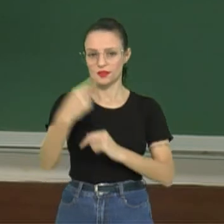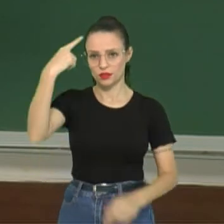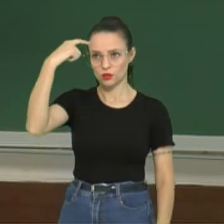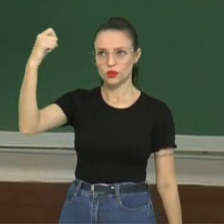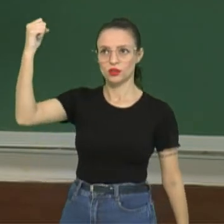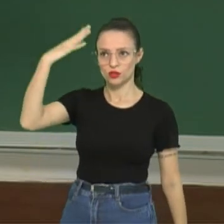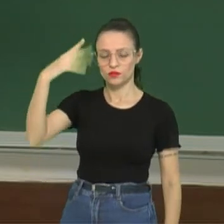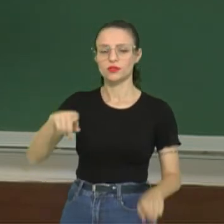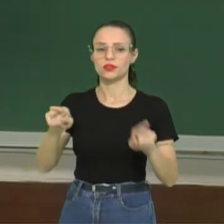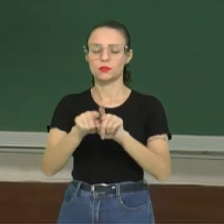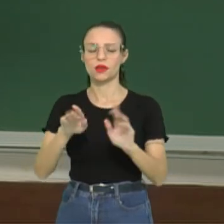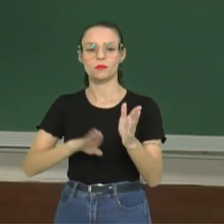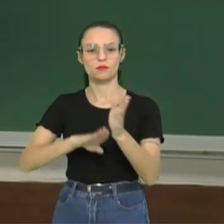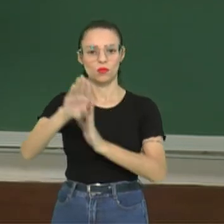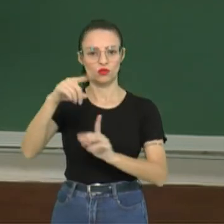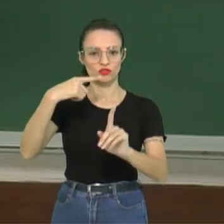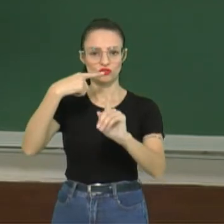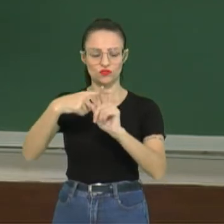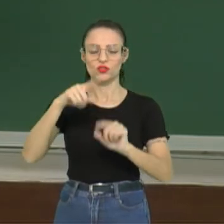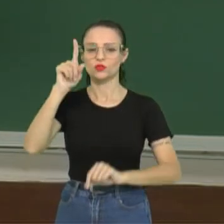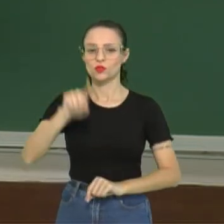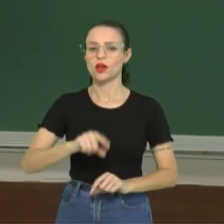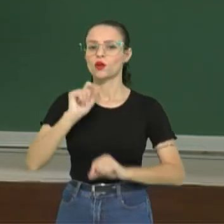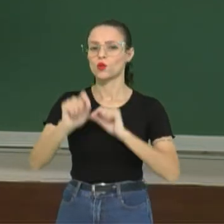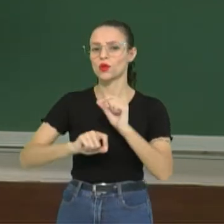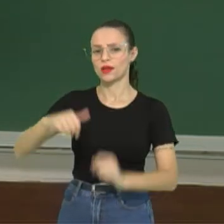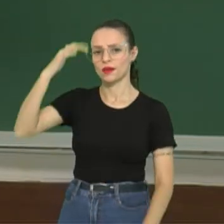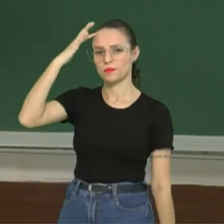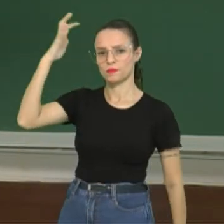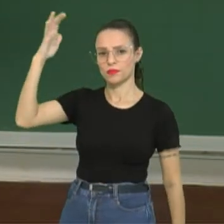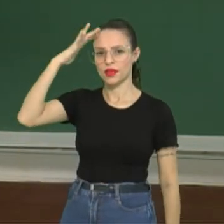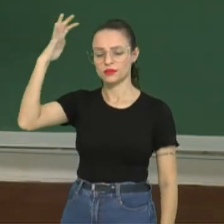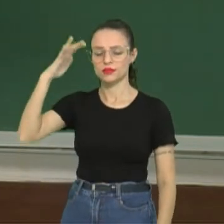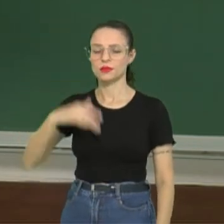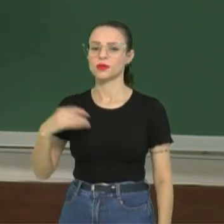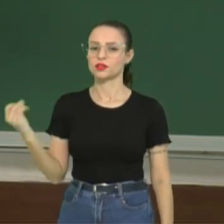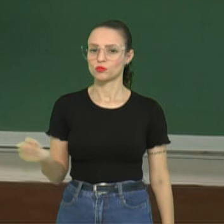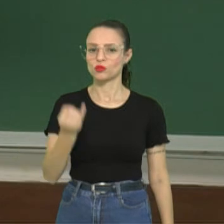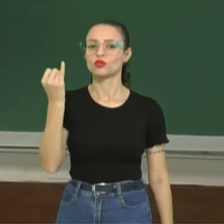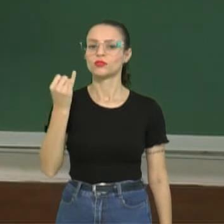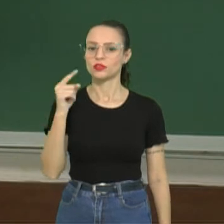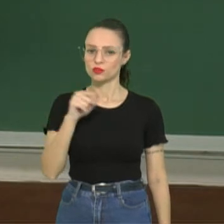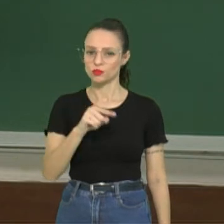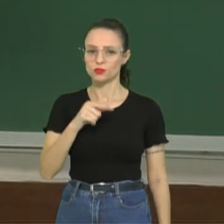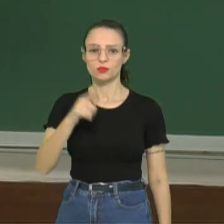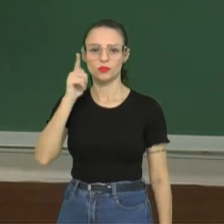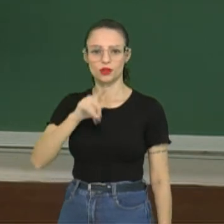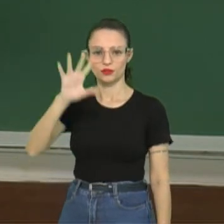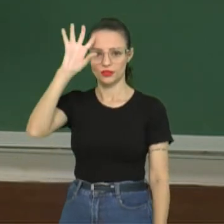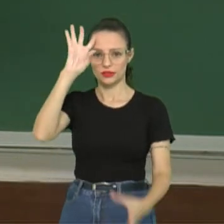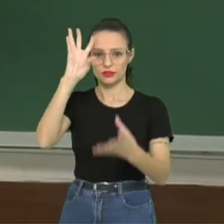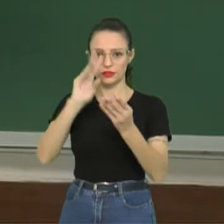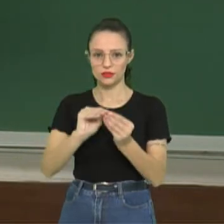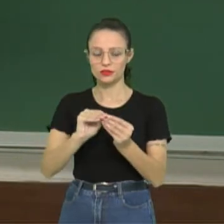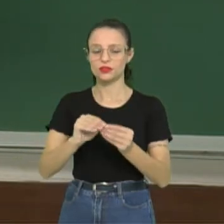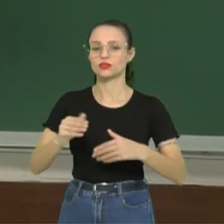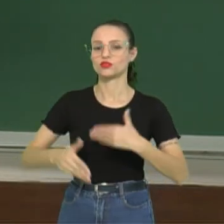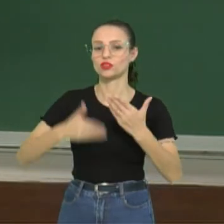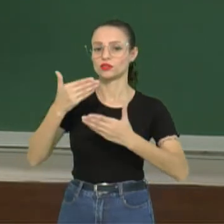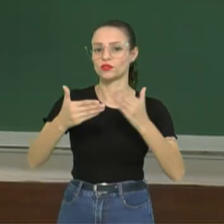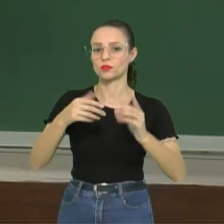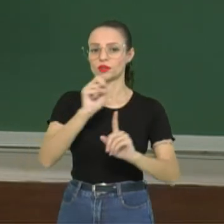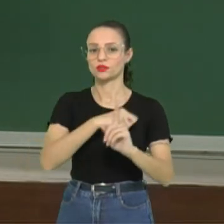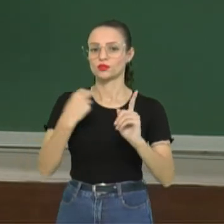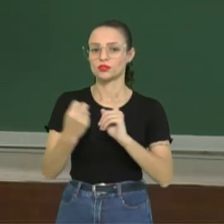iluminismo e com o positivismo que são escolas do pensamento é importante sair para gente compreender o desenvolvimento